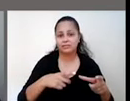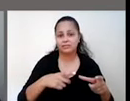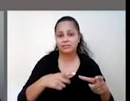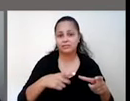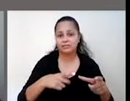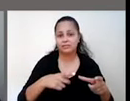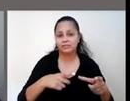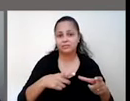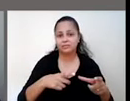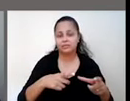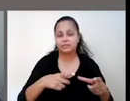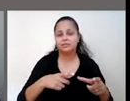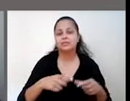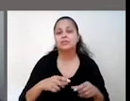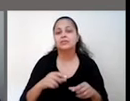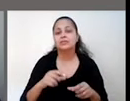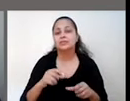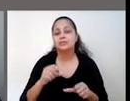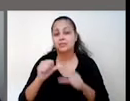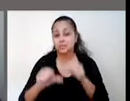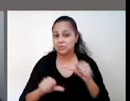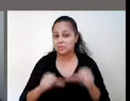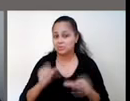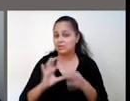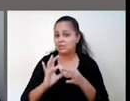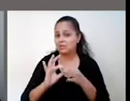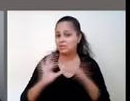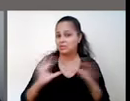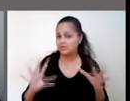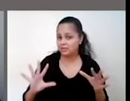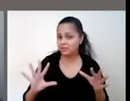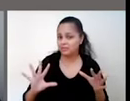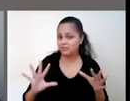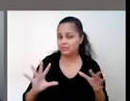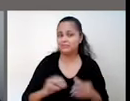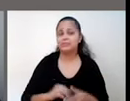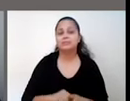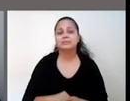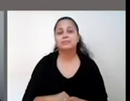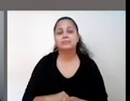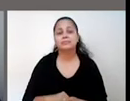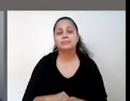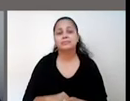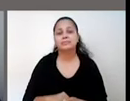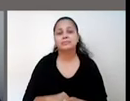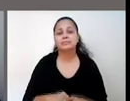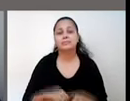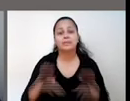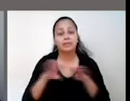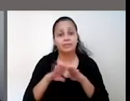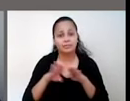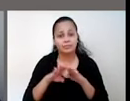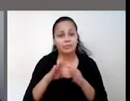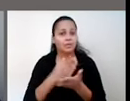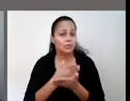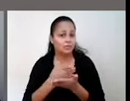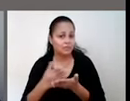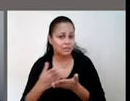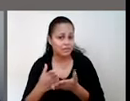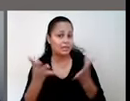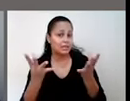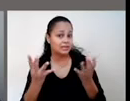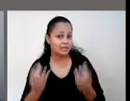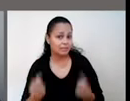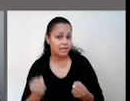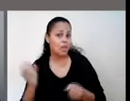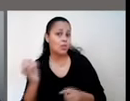passaram com o tempo a se tornar independentes, se tornaram cidades, né? Também começaram a receber